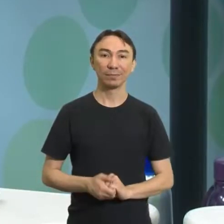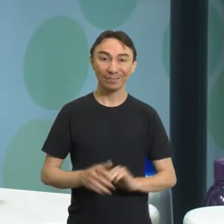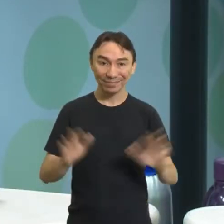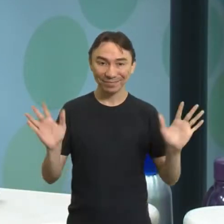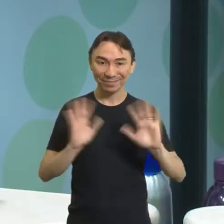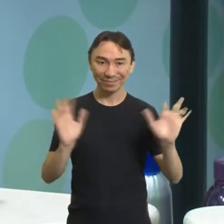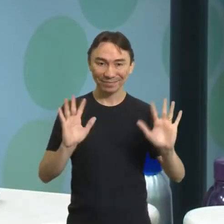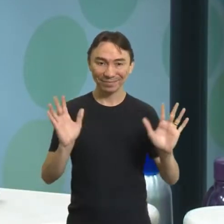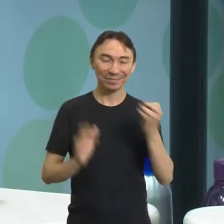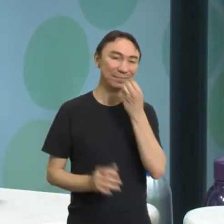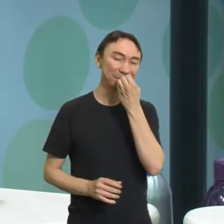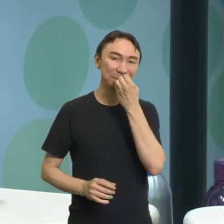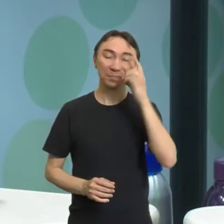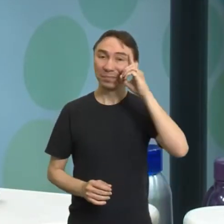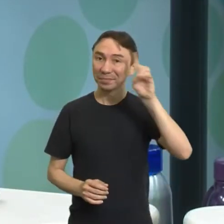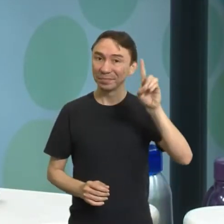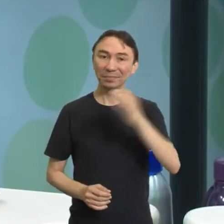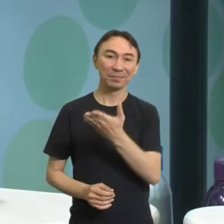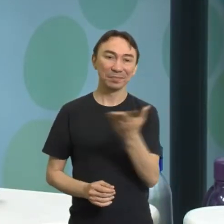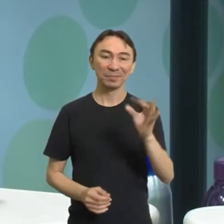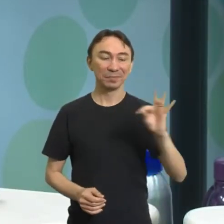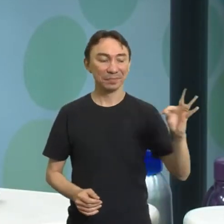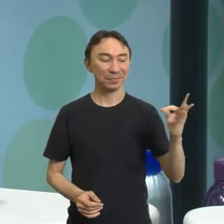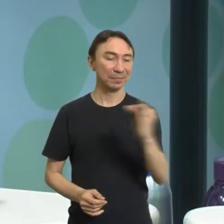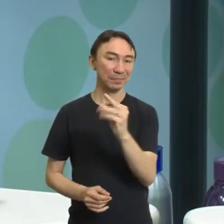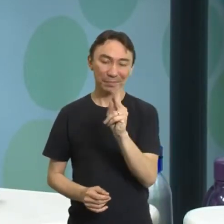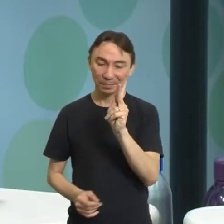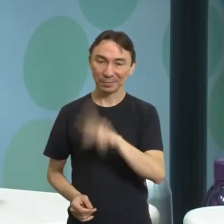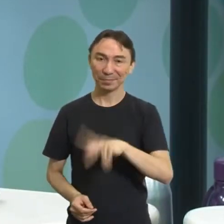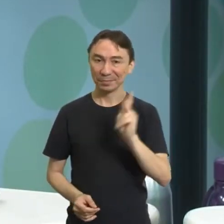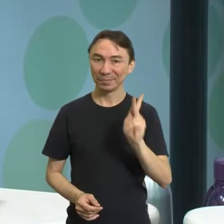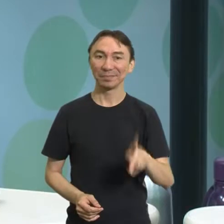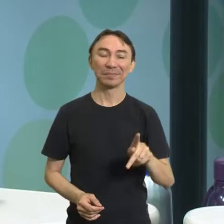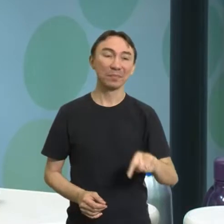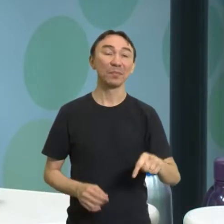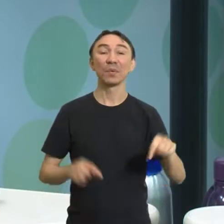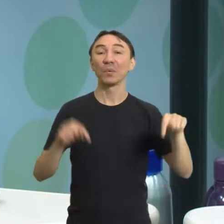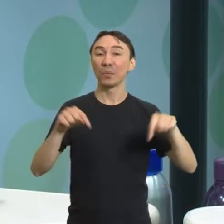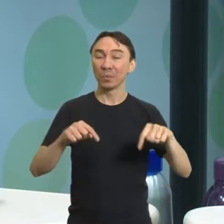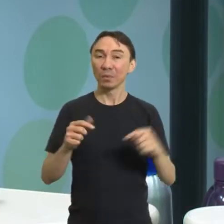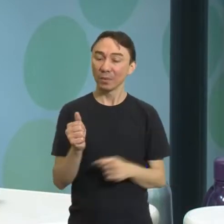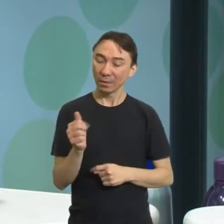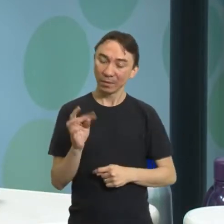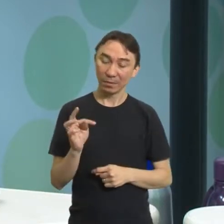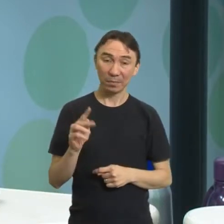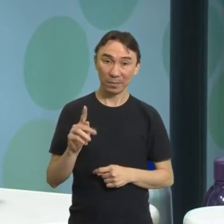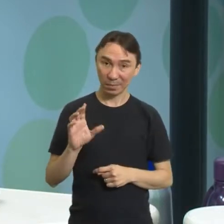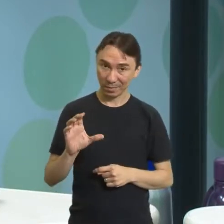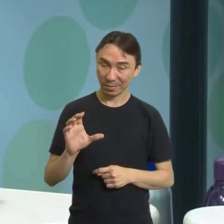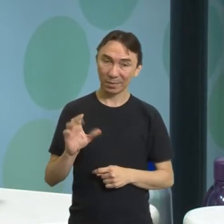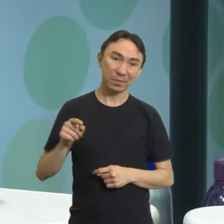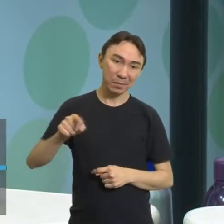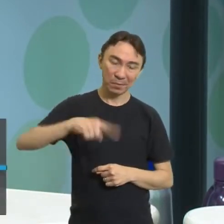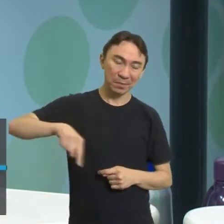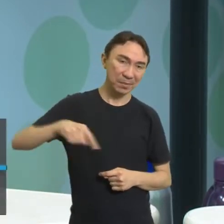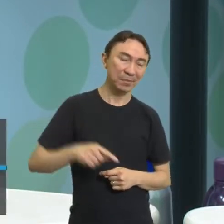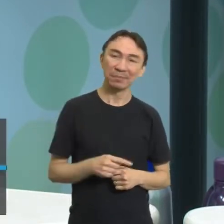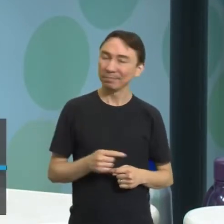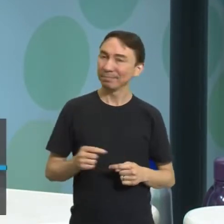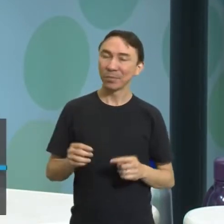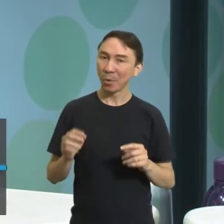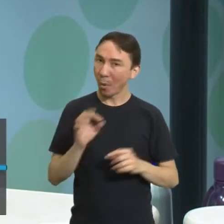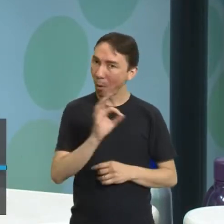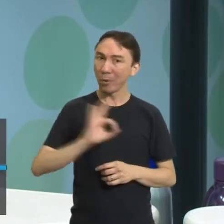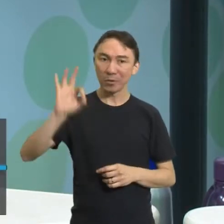muito bom dia a todos os professores, que tenhamos uma excelente formação neste dia. Hoje nos